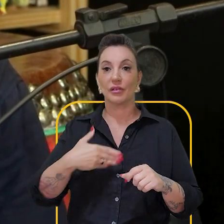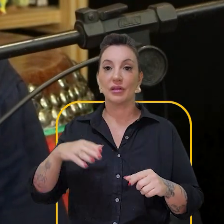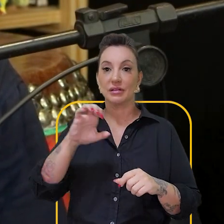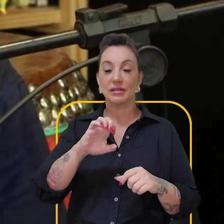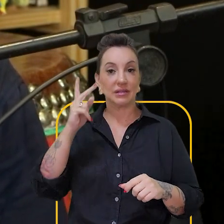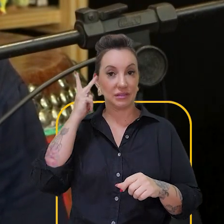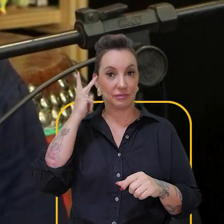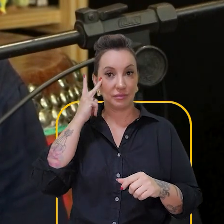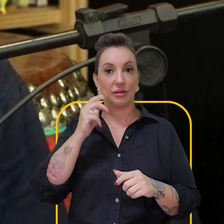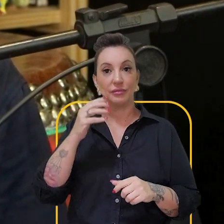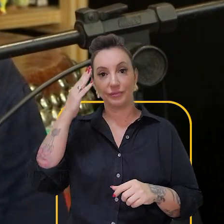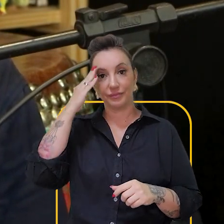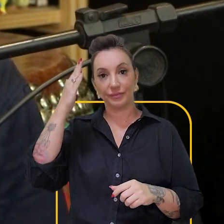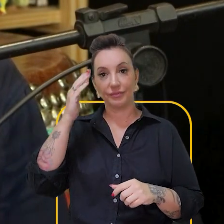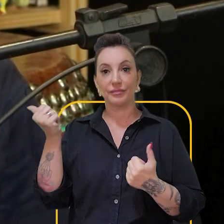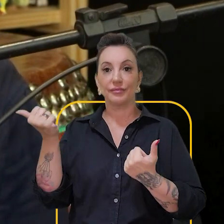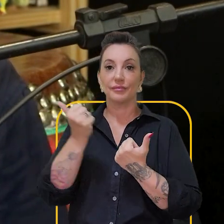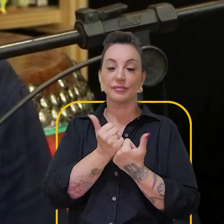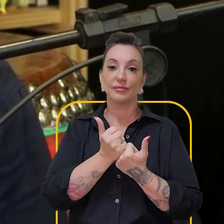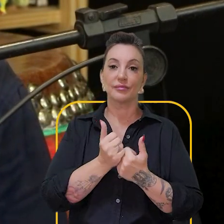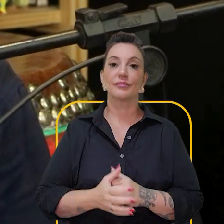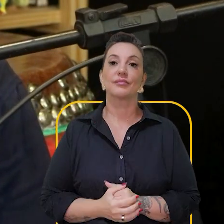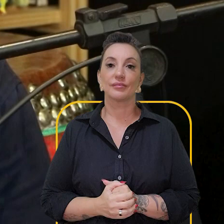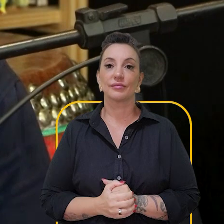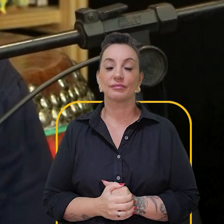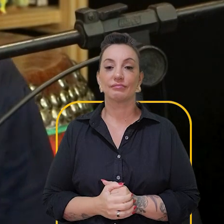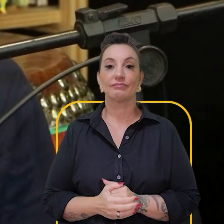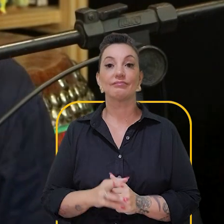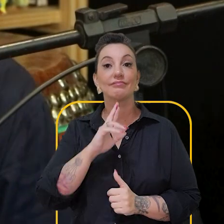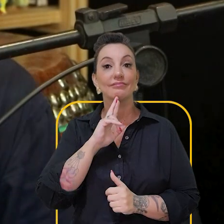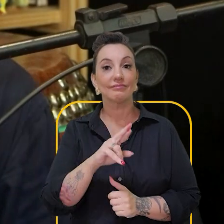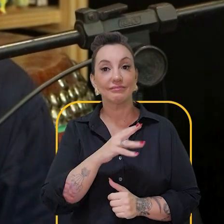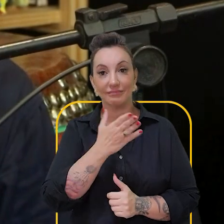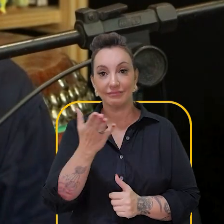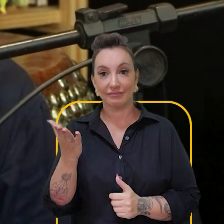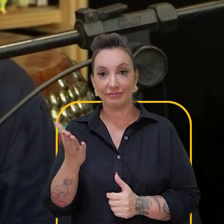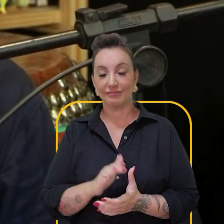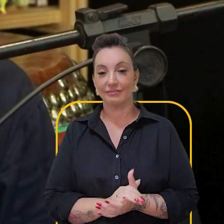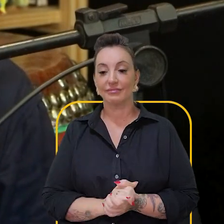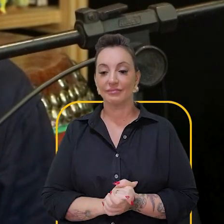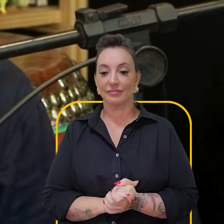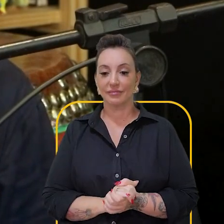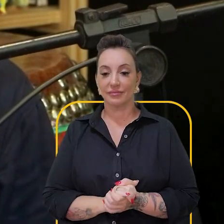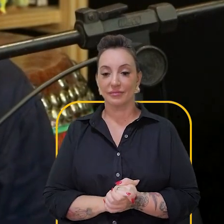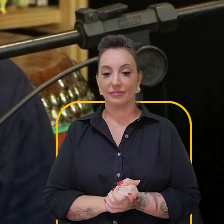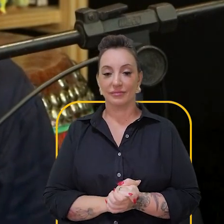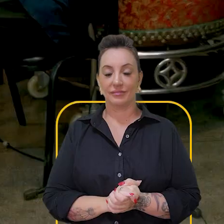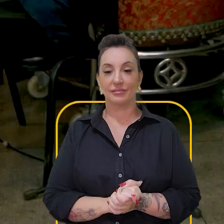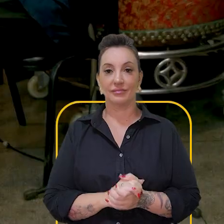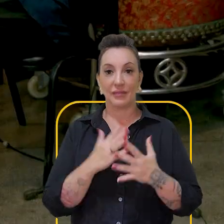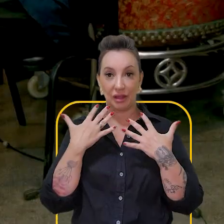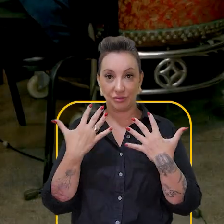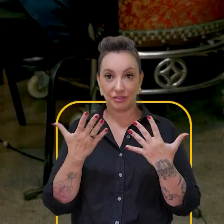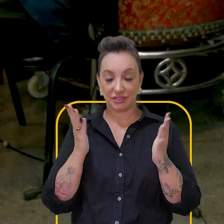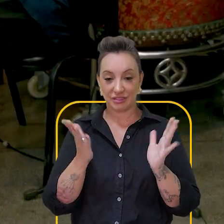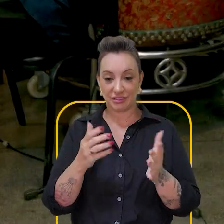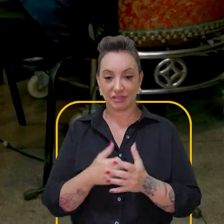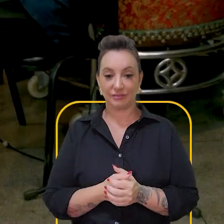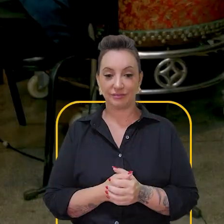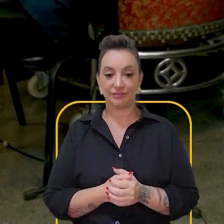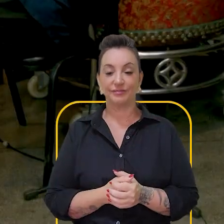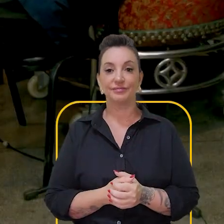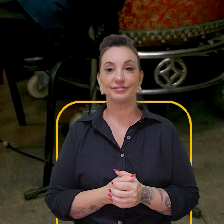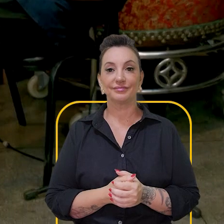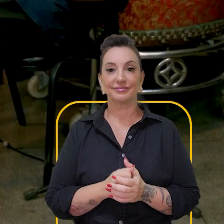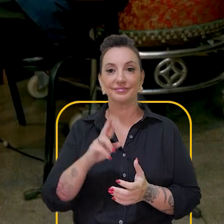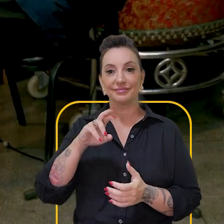Governo do Estado de São Paulo Paulo obrigado por esse apoio tá bom e recadinhos pro nossos pra nossa audiência já que eu